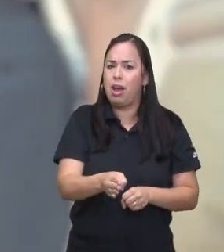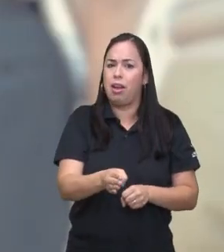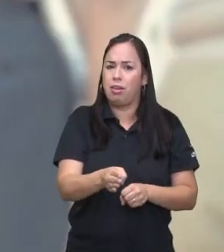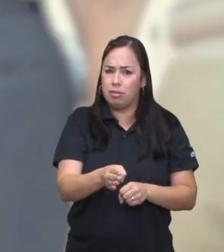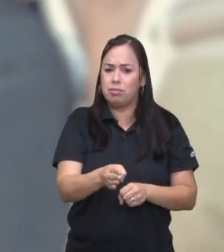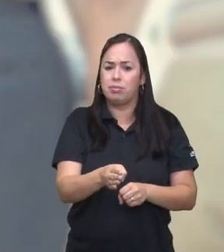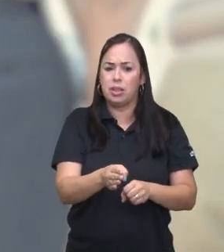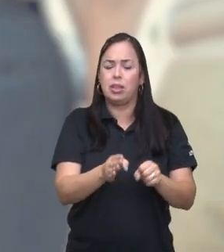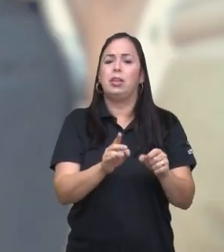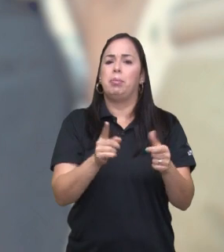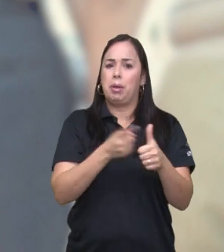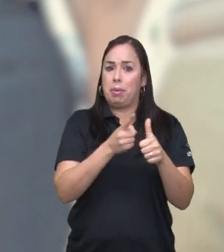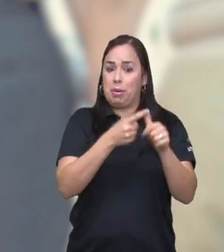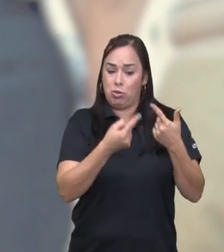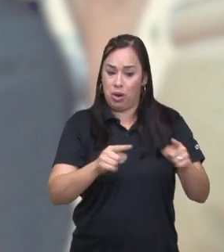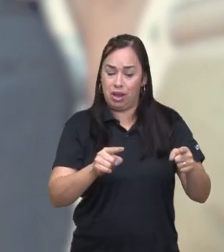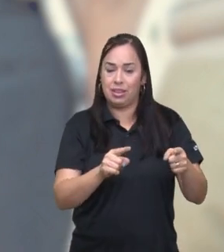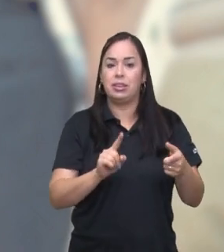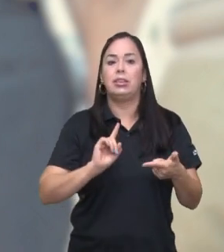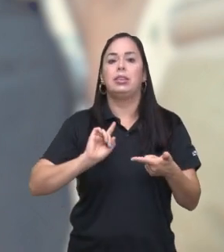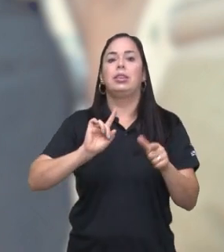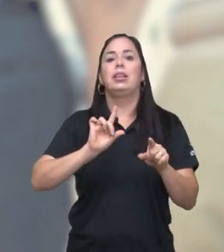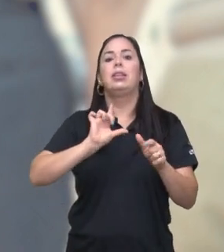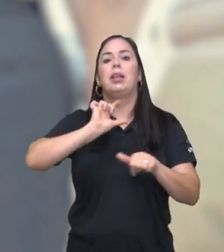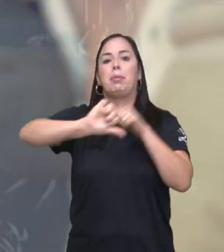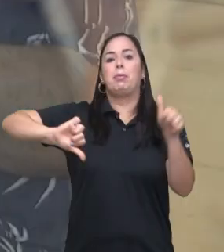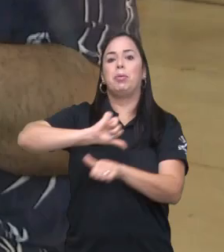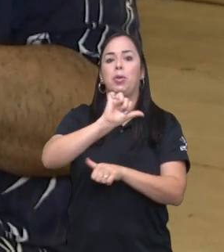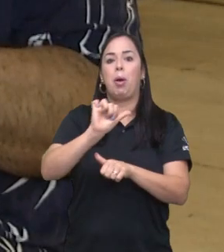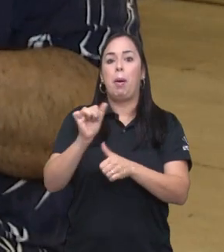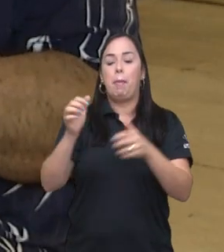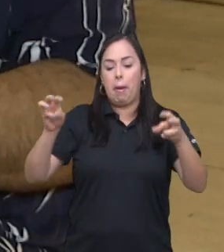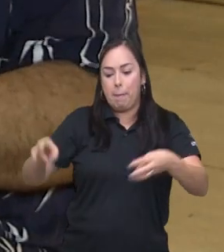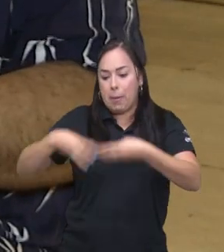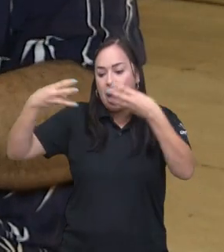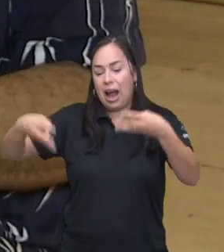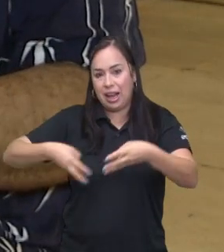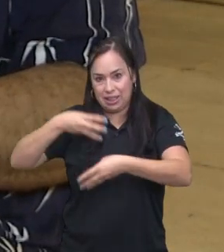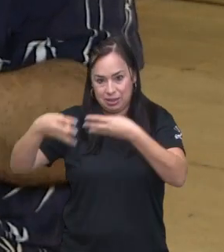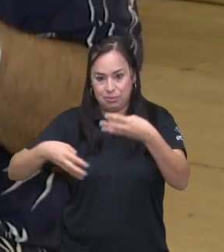primeiros anos, e depois começou a questão do macarrão. E aí,